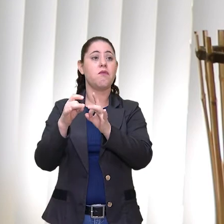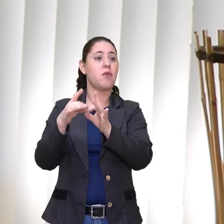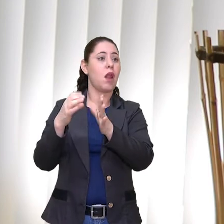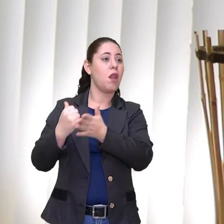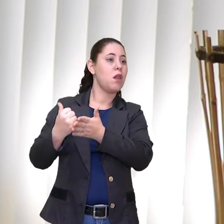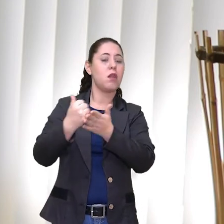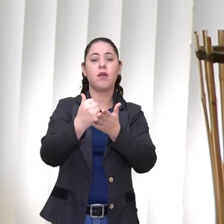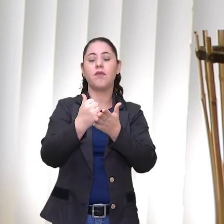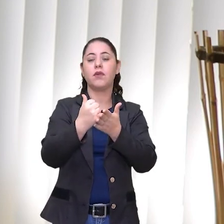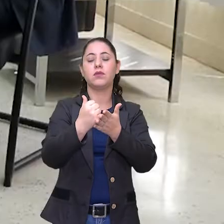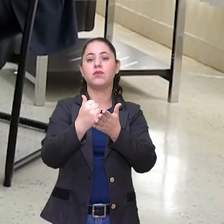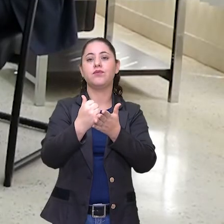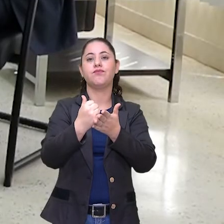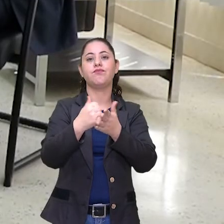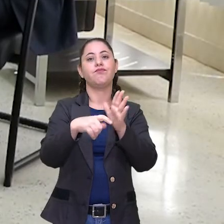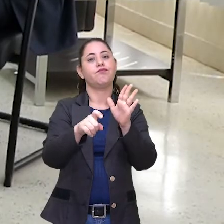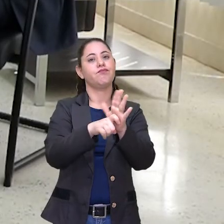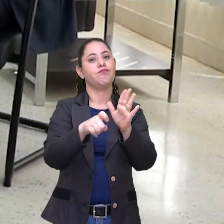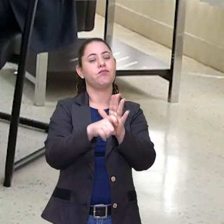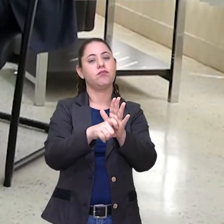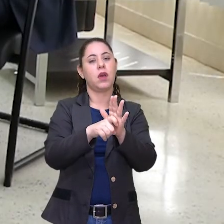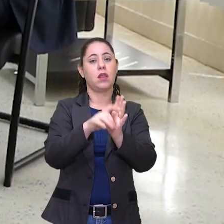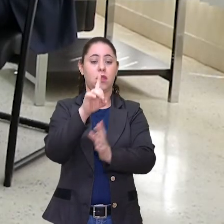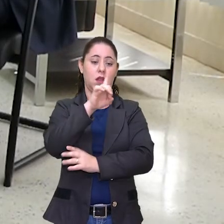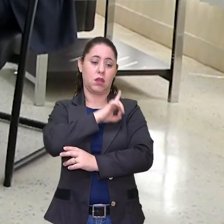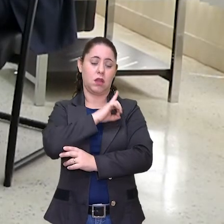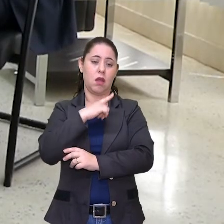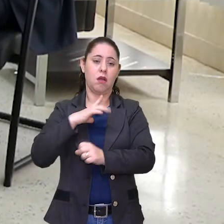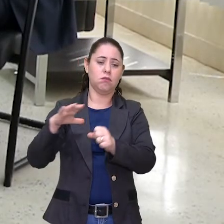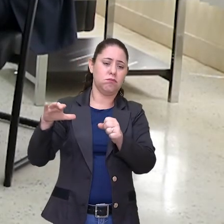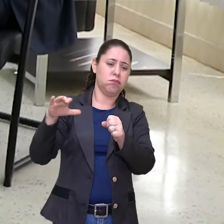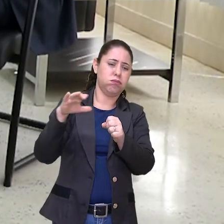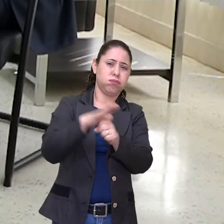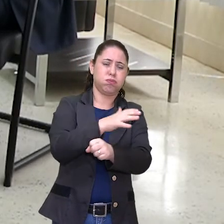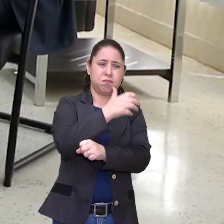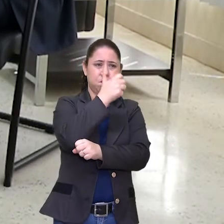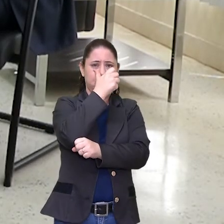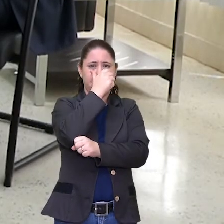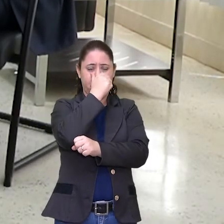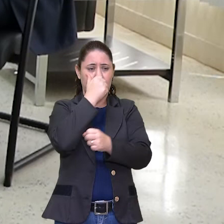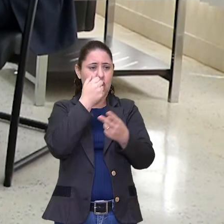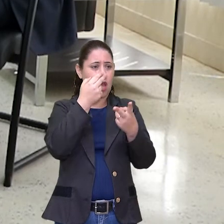no transporte de drogas. Então as nossas delegacias têm um volume muito